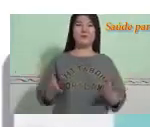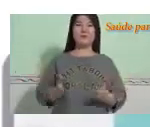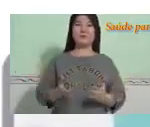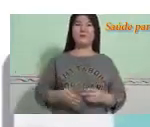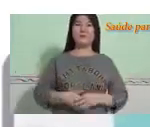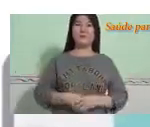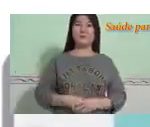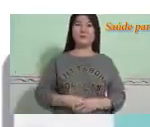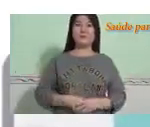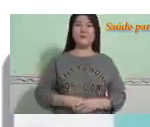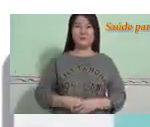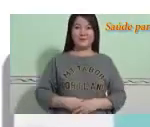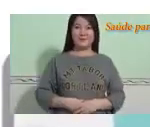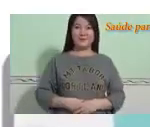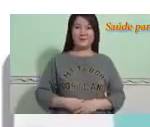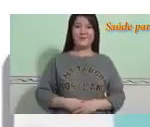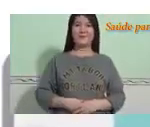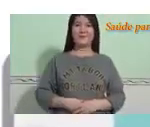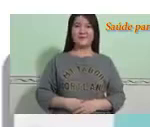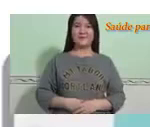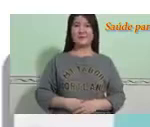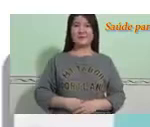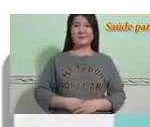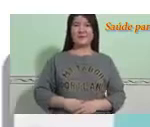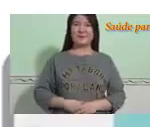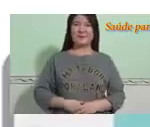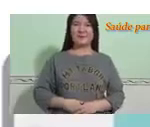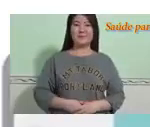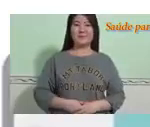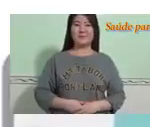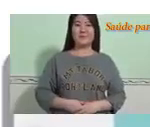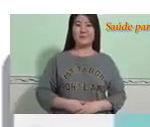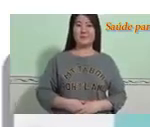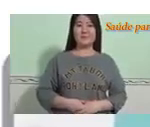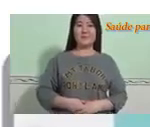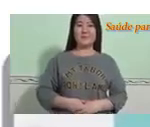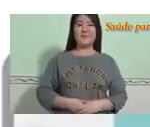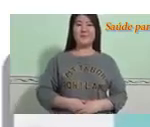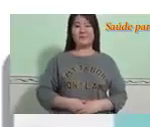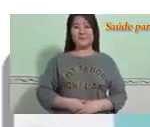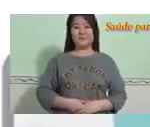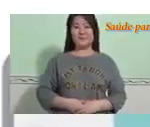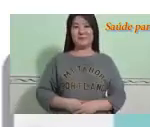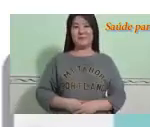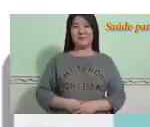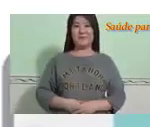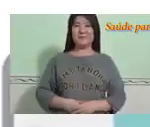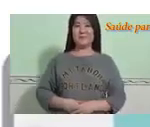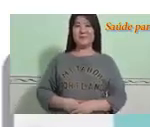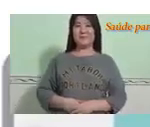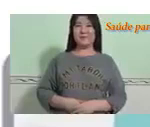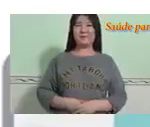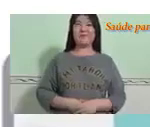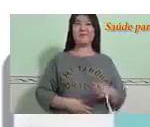implante, adesivo, DIU, injetável mensal ou anel vaginal. Não quer se preocupar com a contracepção, implante ou